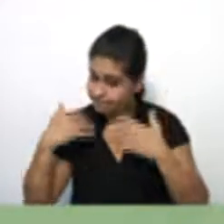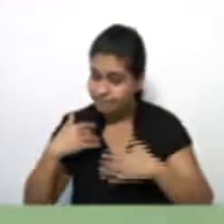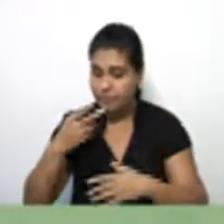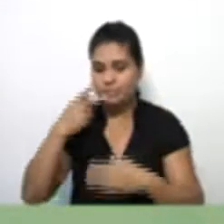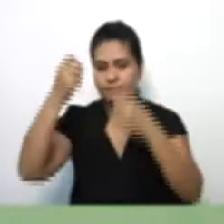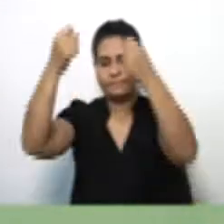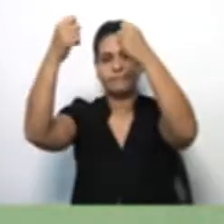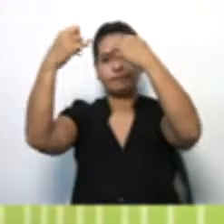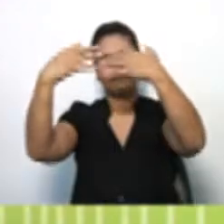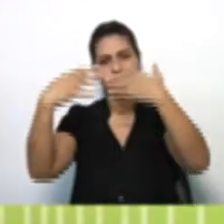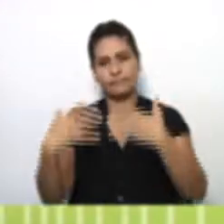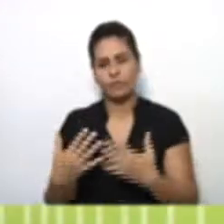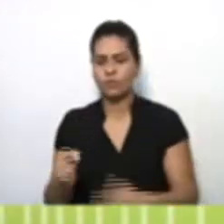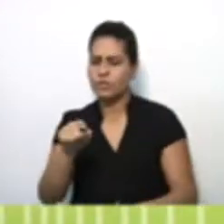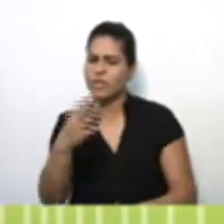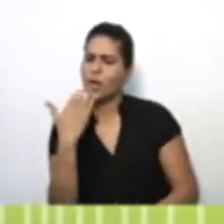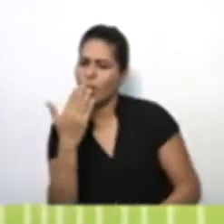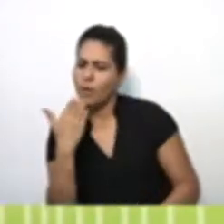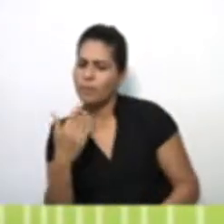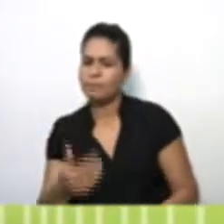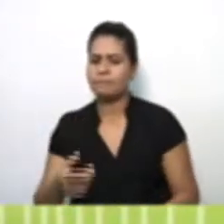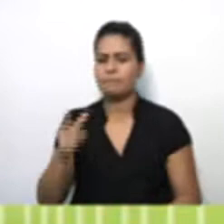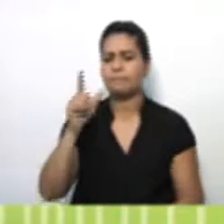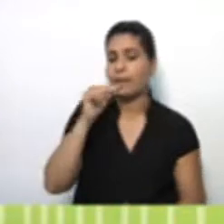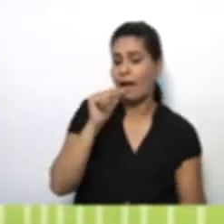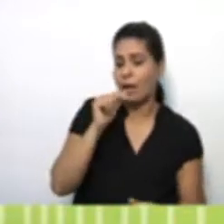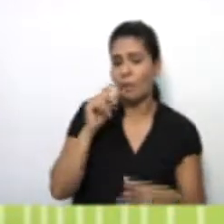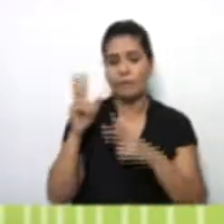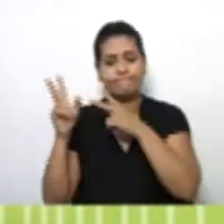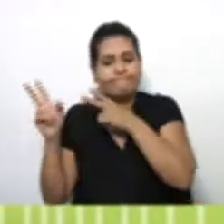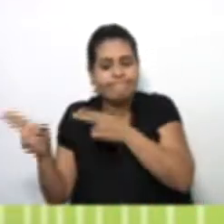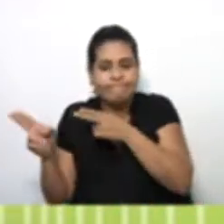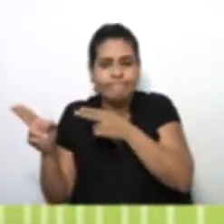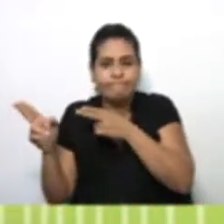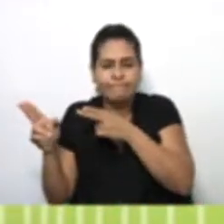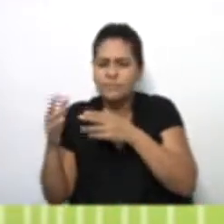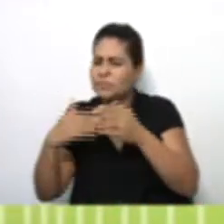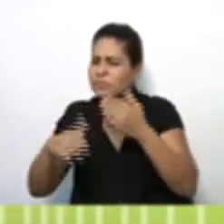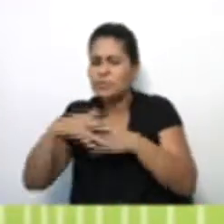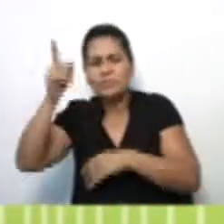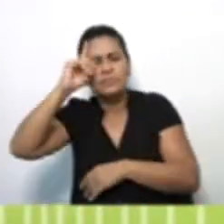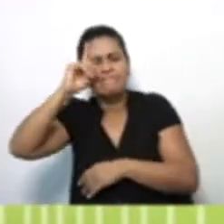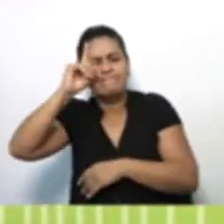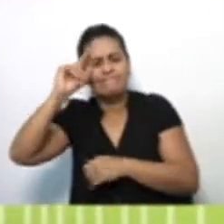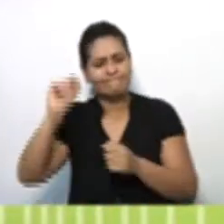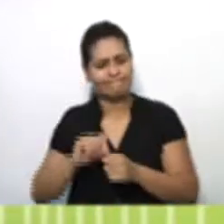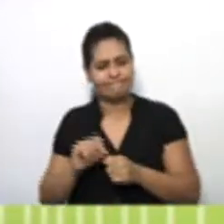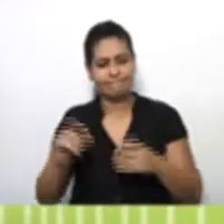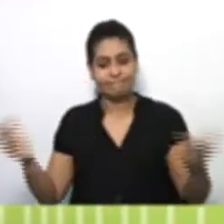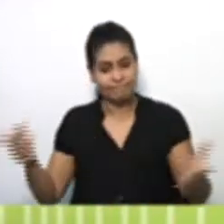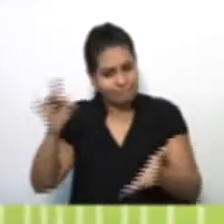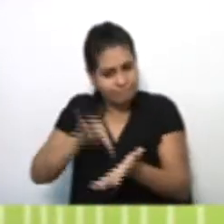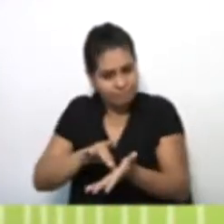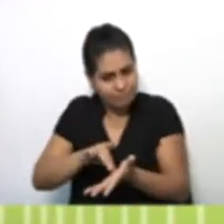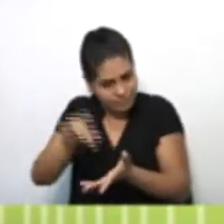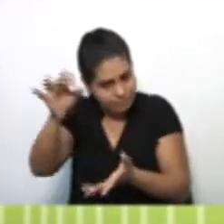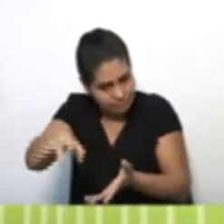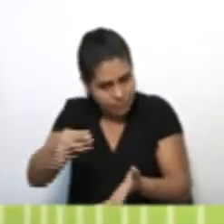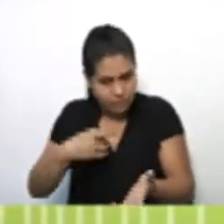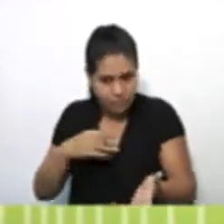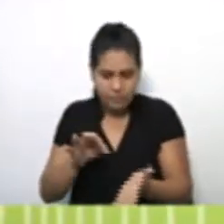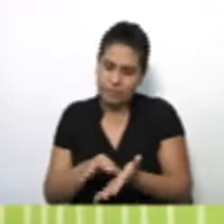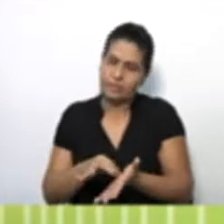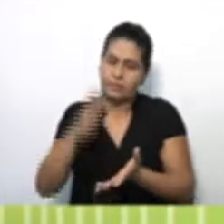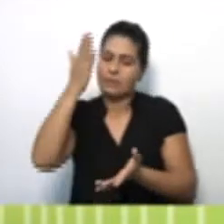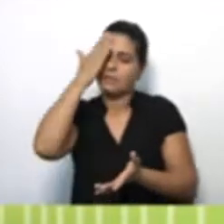falar. Você come, você bebe, você dorme, não é verdade? Todos os dias você faz isso, não é verdade? Tenho certeza. Todos